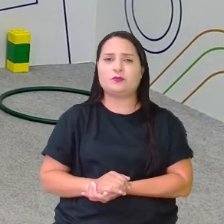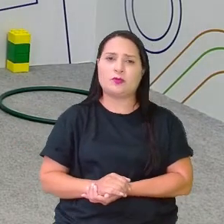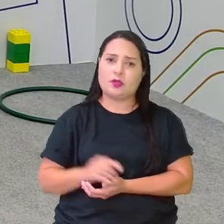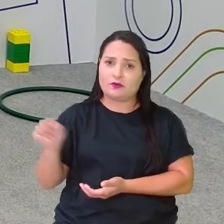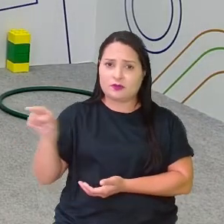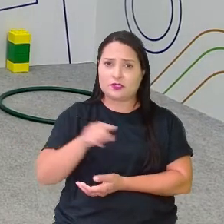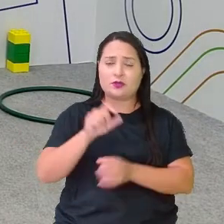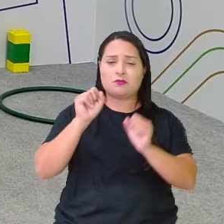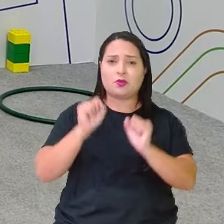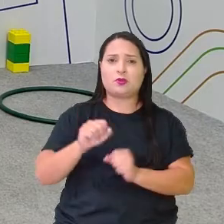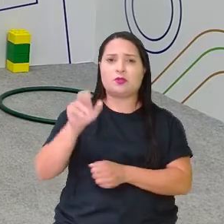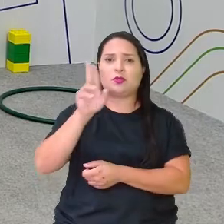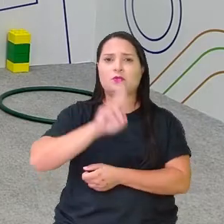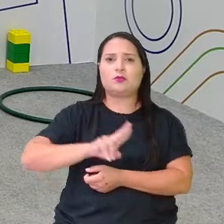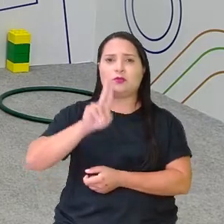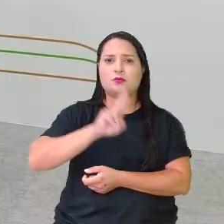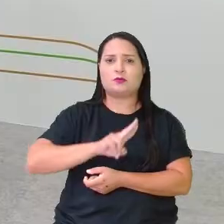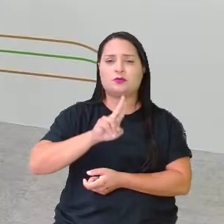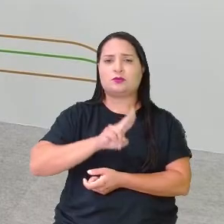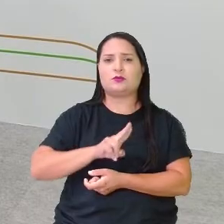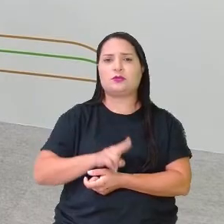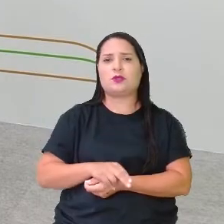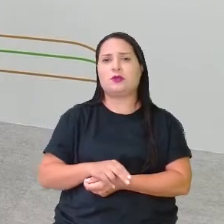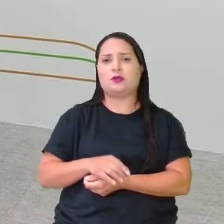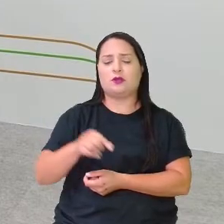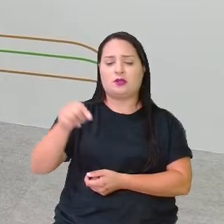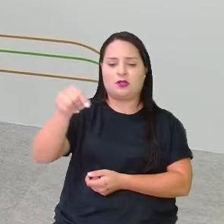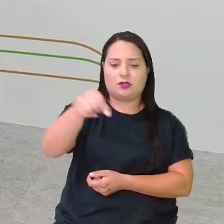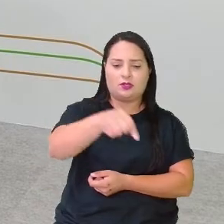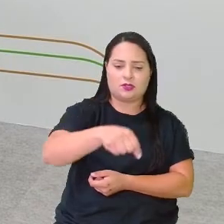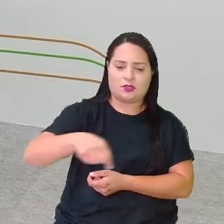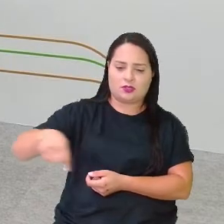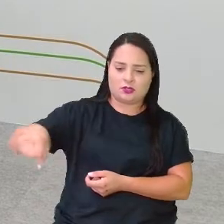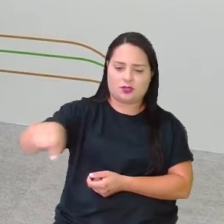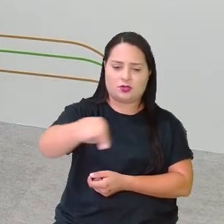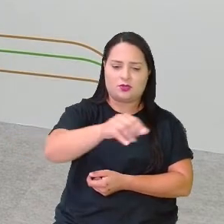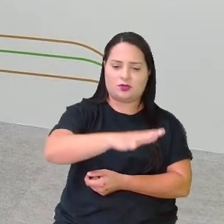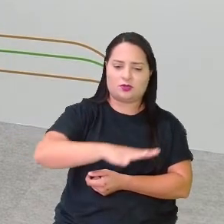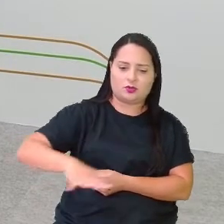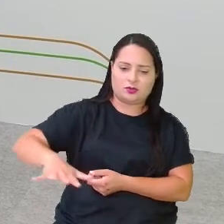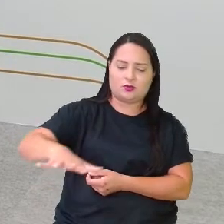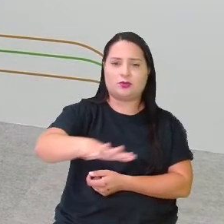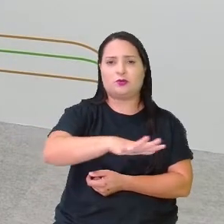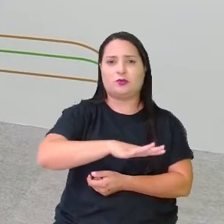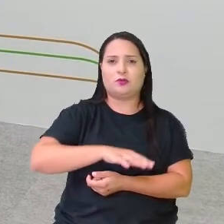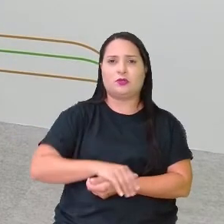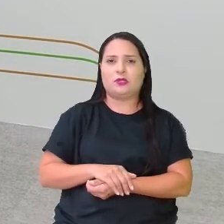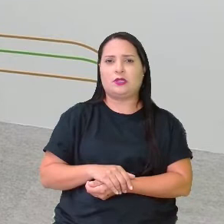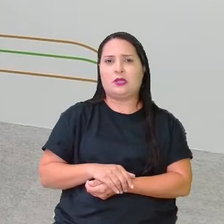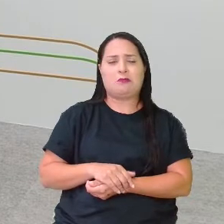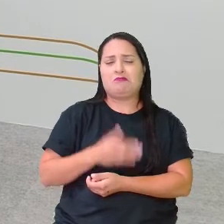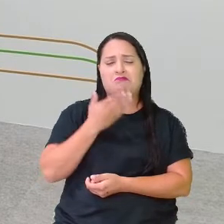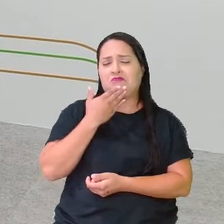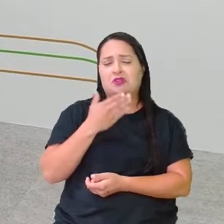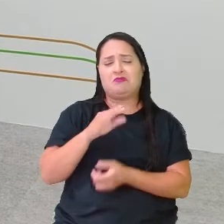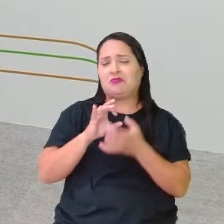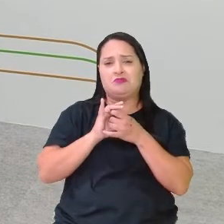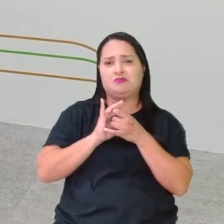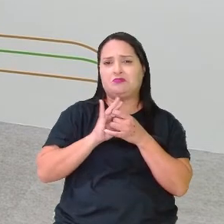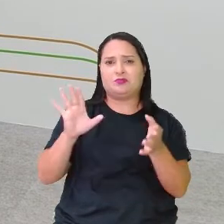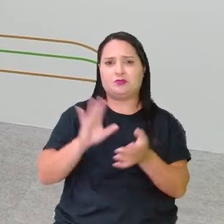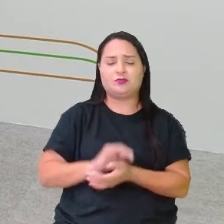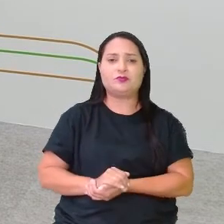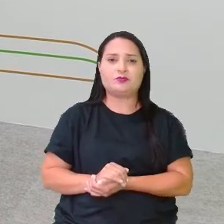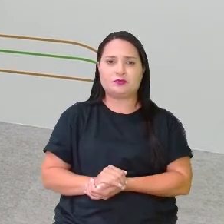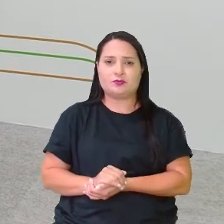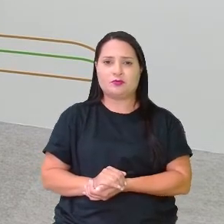vocês podem utilizar aí um risco, né, no chão. Vocês podem fazer como vocês preferirem, né? Fiquem à